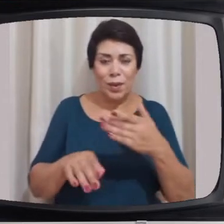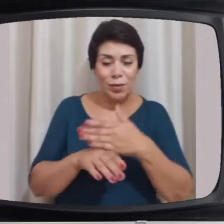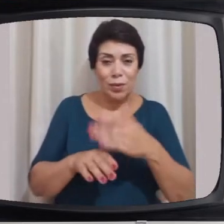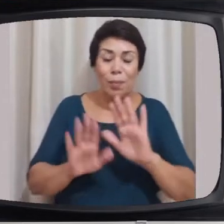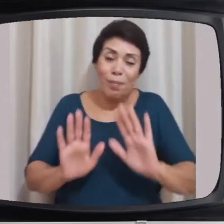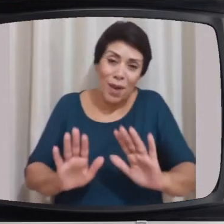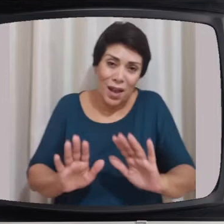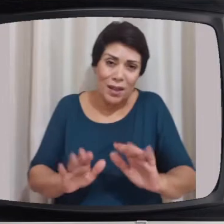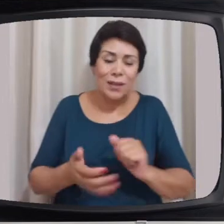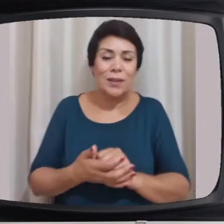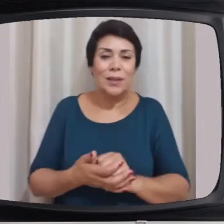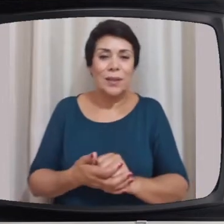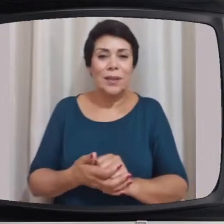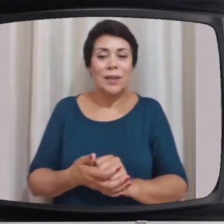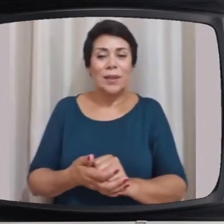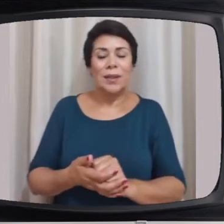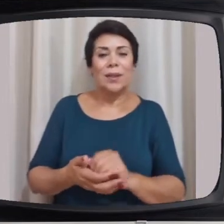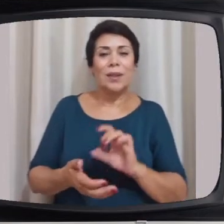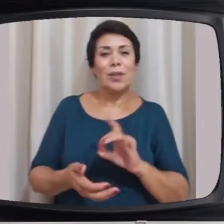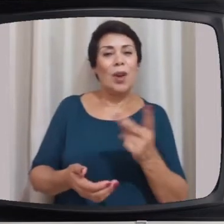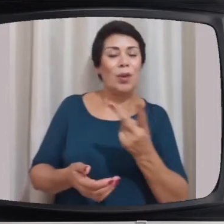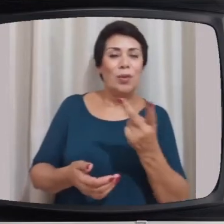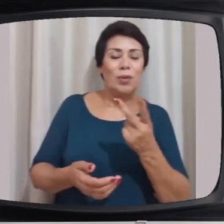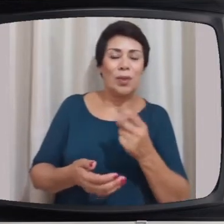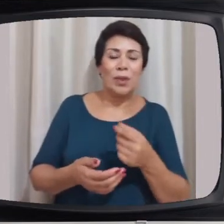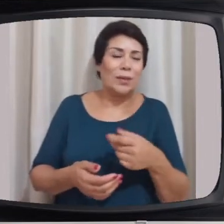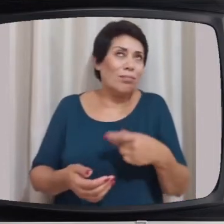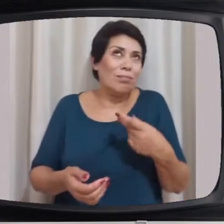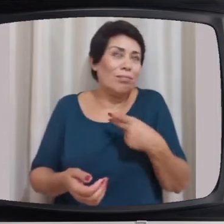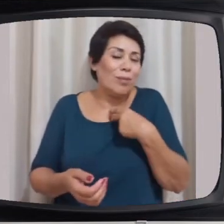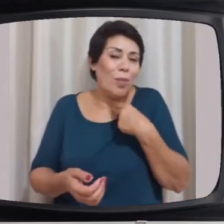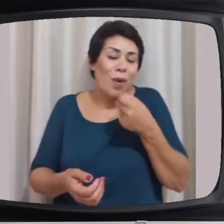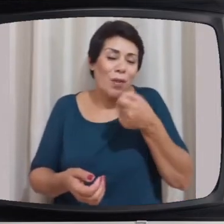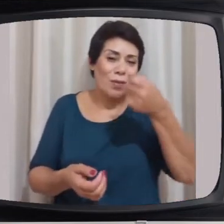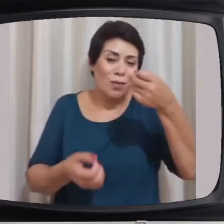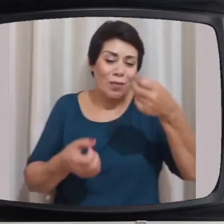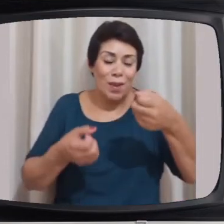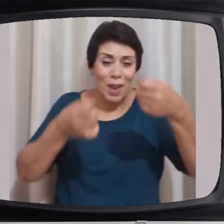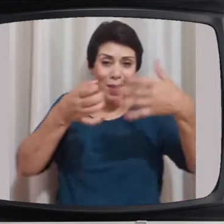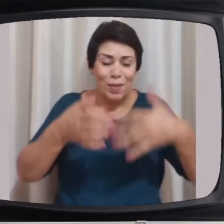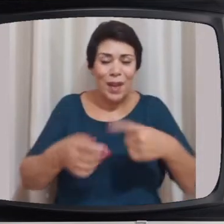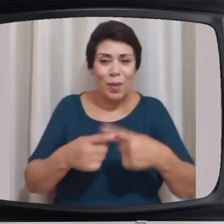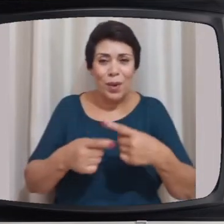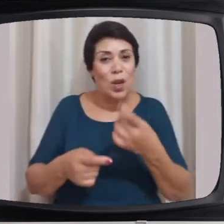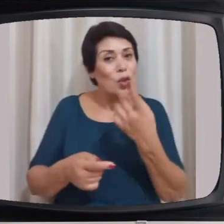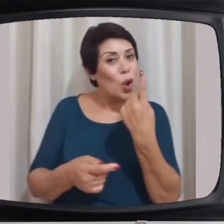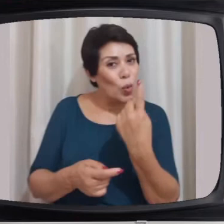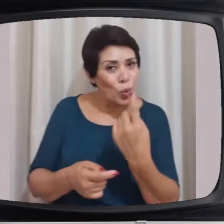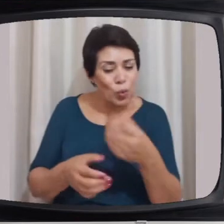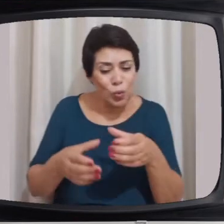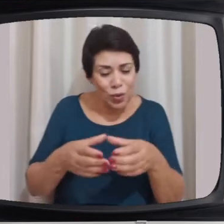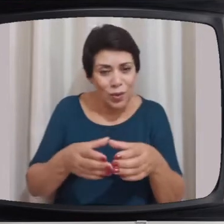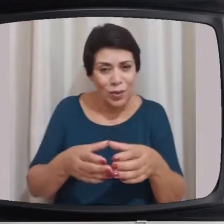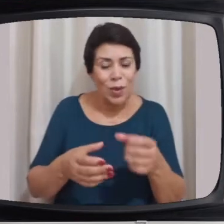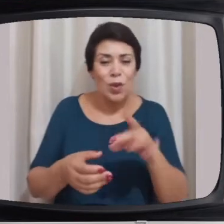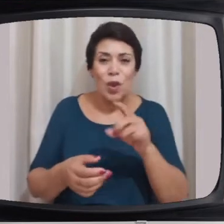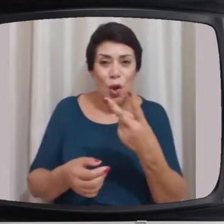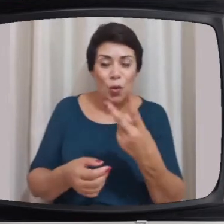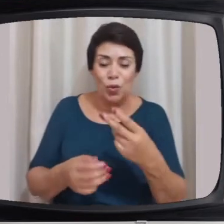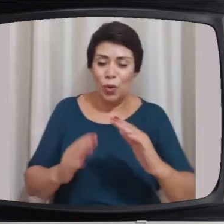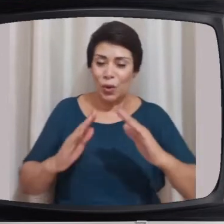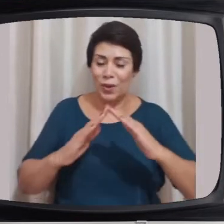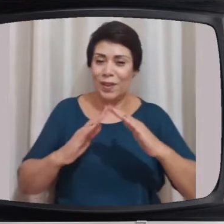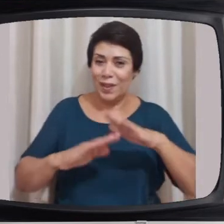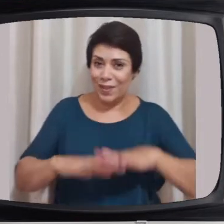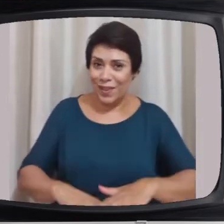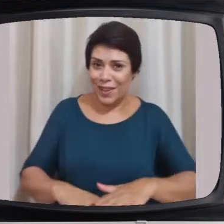até... Né, esses dois, a gente não tem nem o que falar, né? Eles gravaram só um disco maravilhoso, só os dois em casa, que é o disco novo da